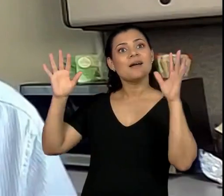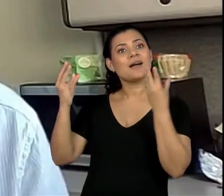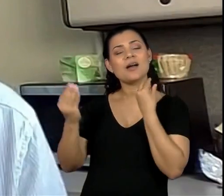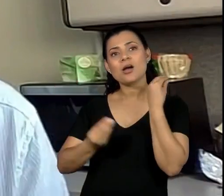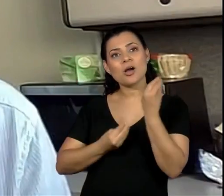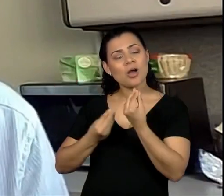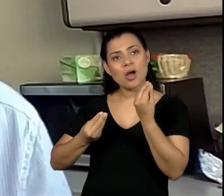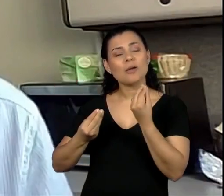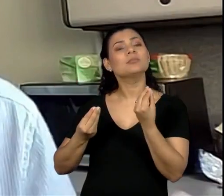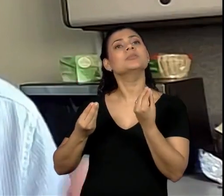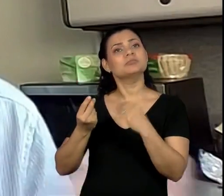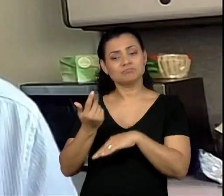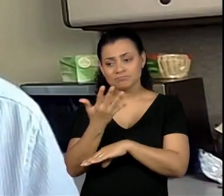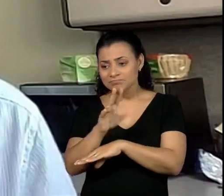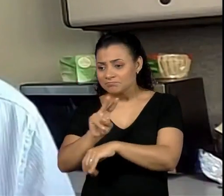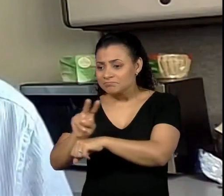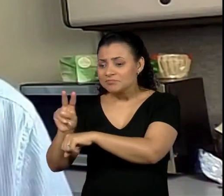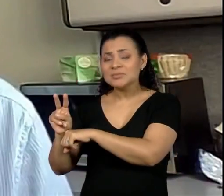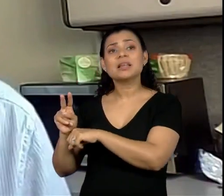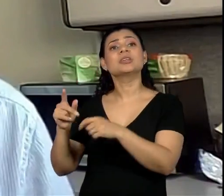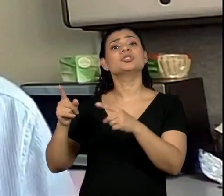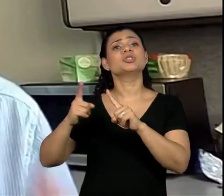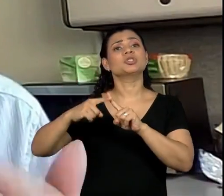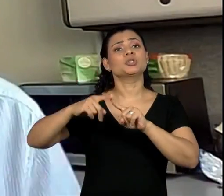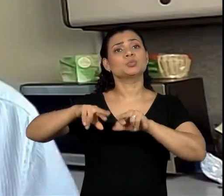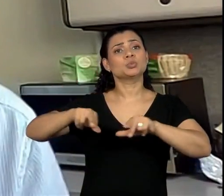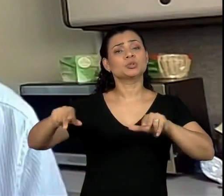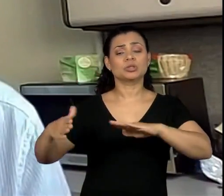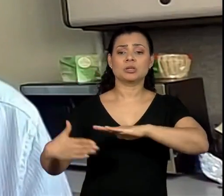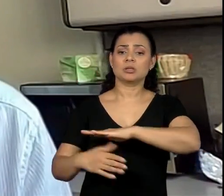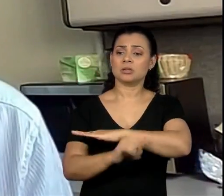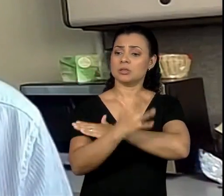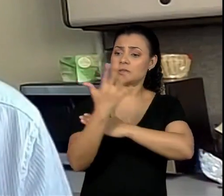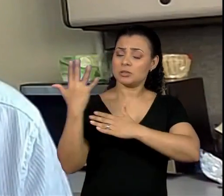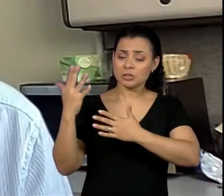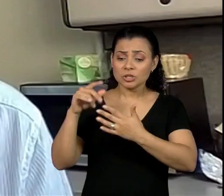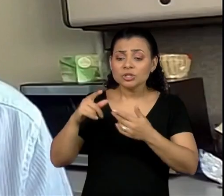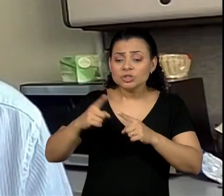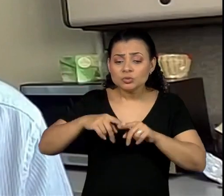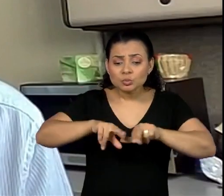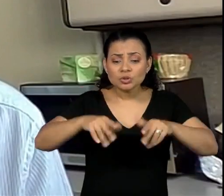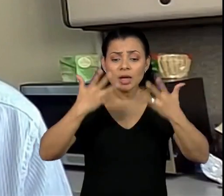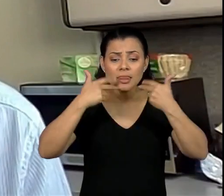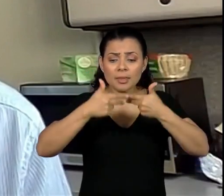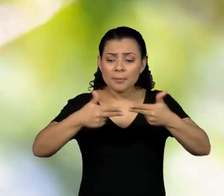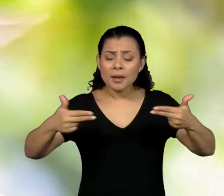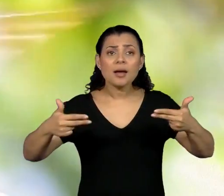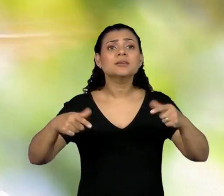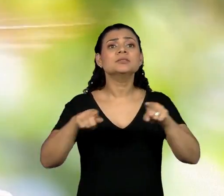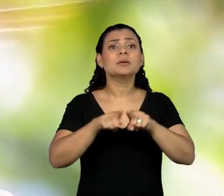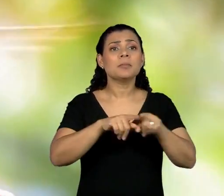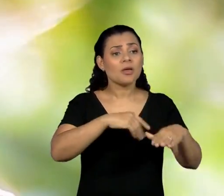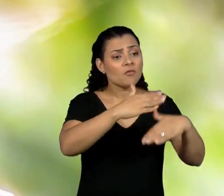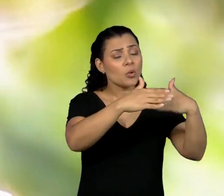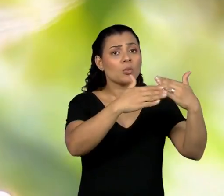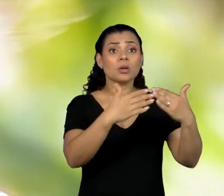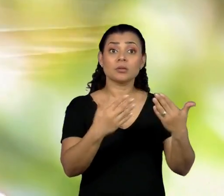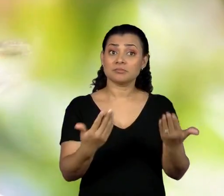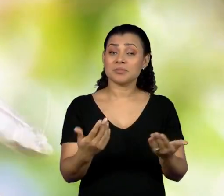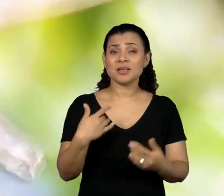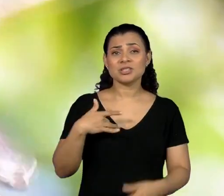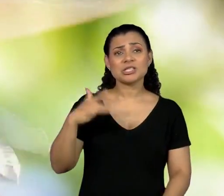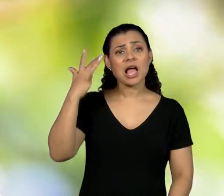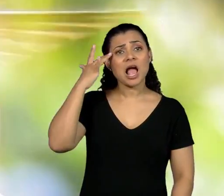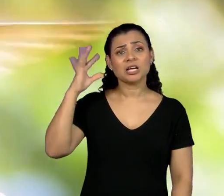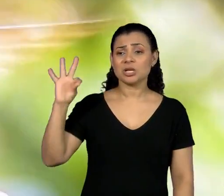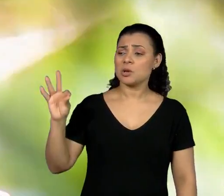que se dá as diferentes espécies, né, que estão competindo e que estão evoluindo. A gente acha que essa